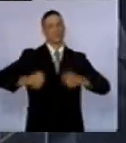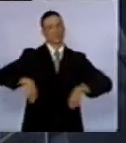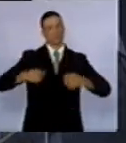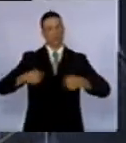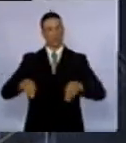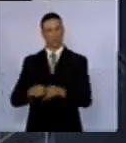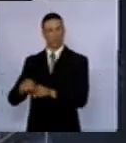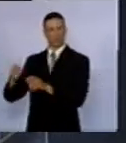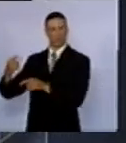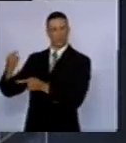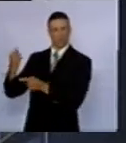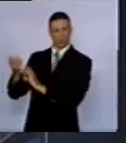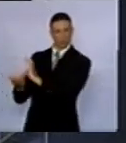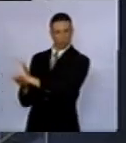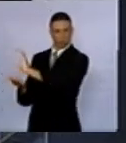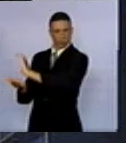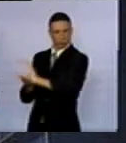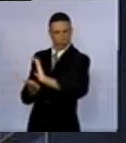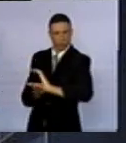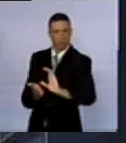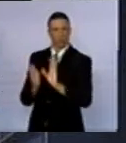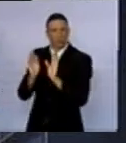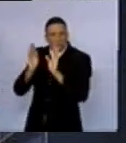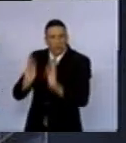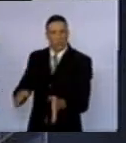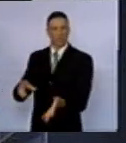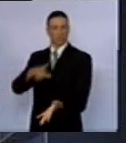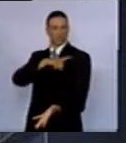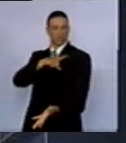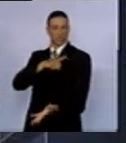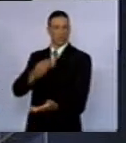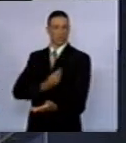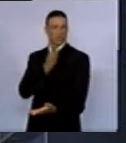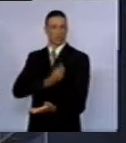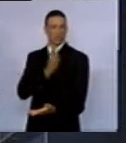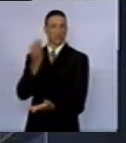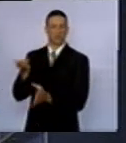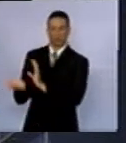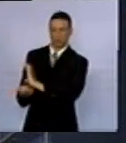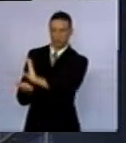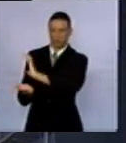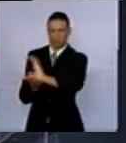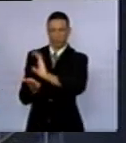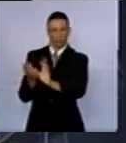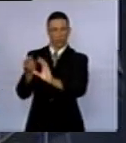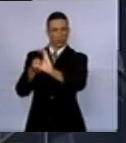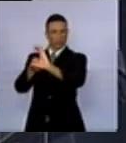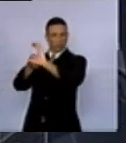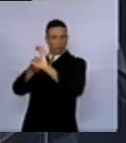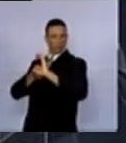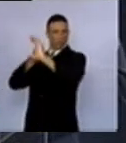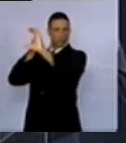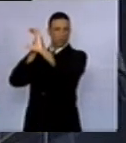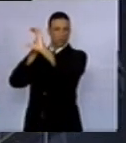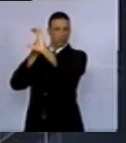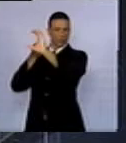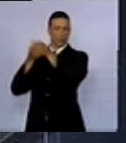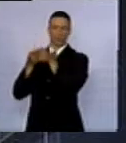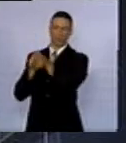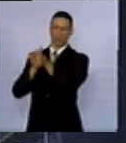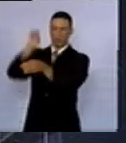de fomento e financiamento já existem para fazer frente à demanda de recursos e capital que irá